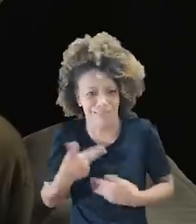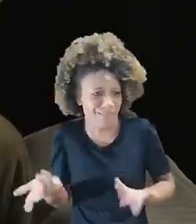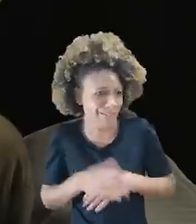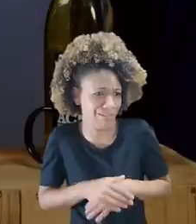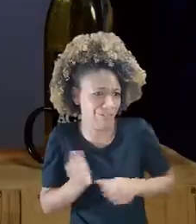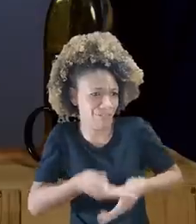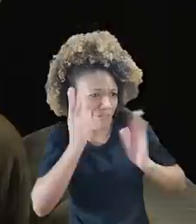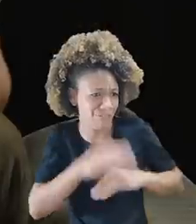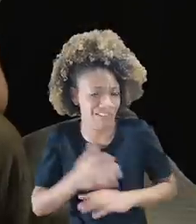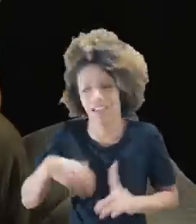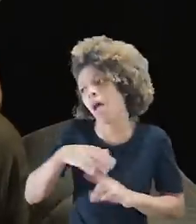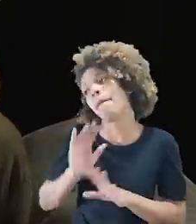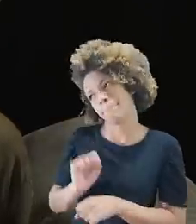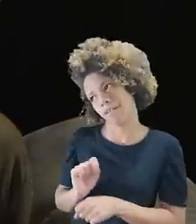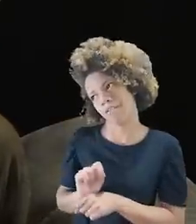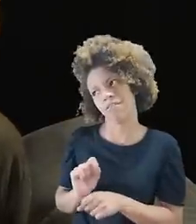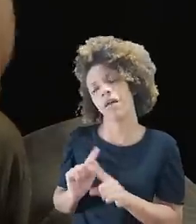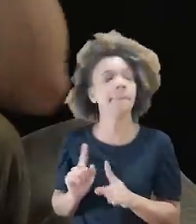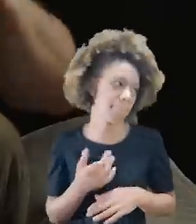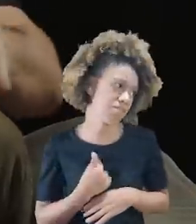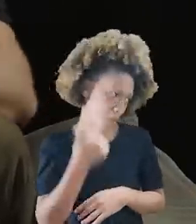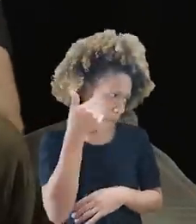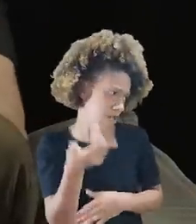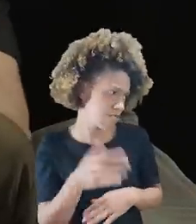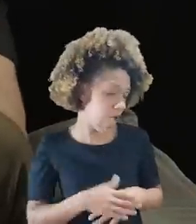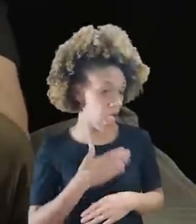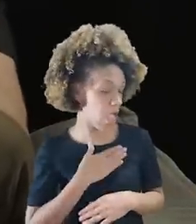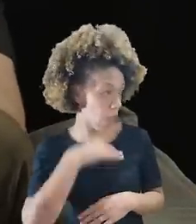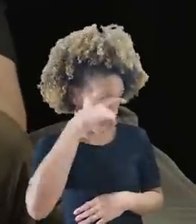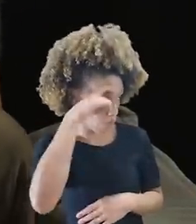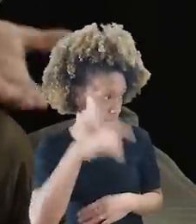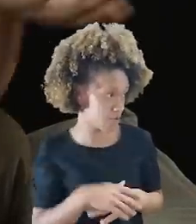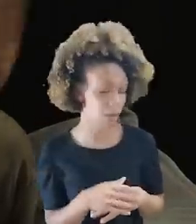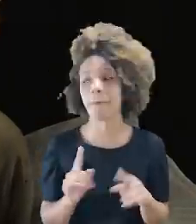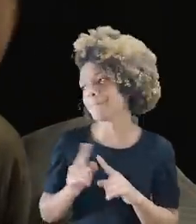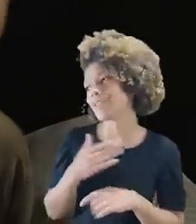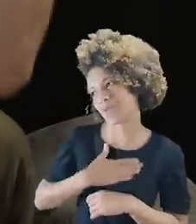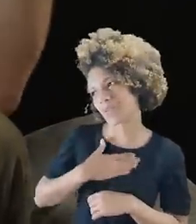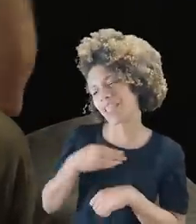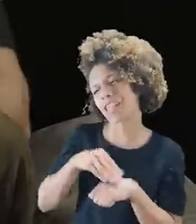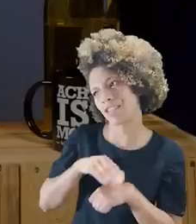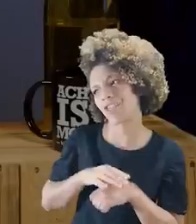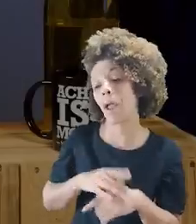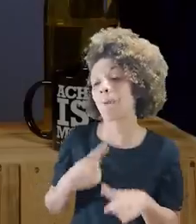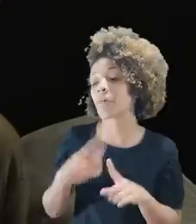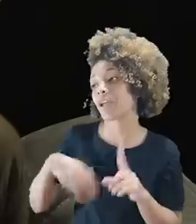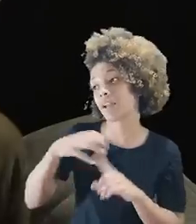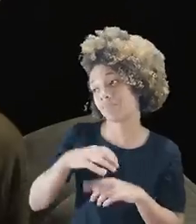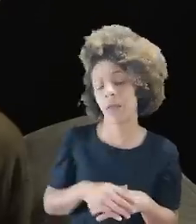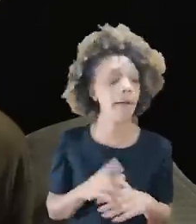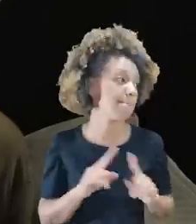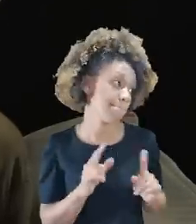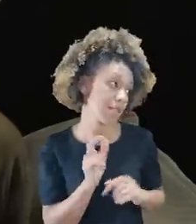boca tá na minha mas eu olho e falo assim Quem Sou Eu para galin gente estou muito sentido pela tipo tô sentido que o